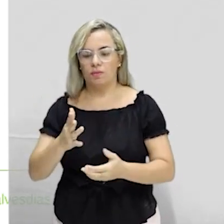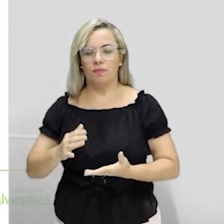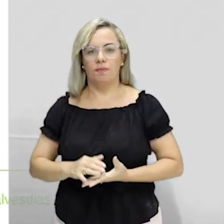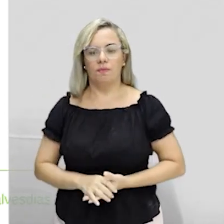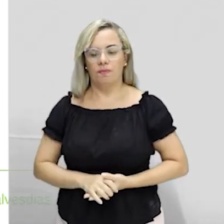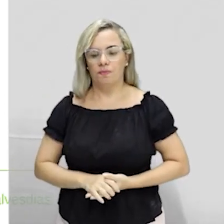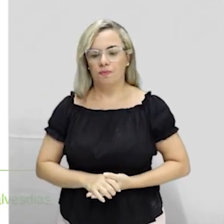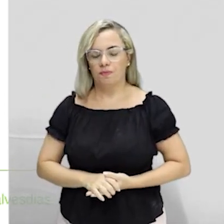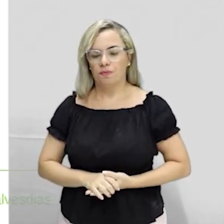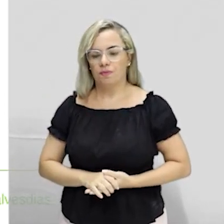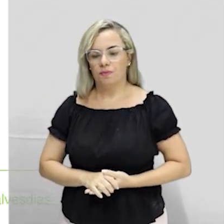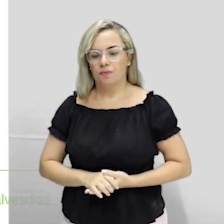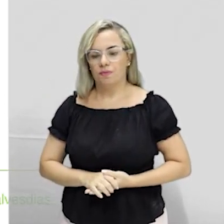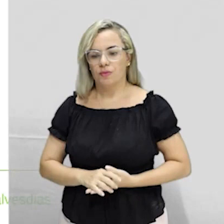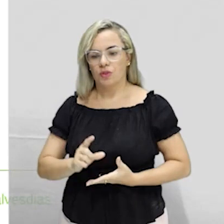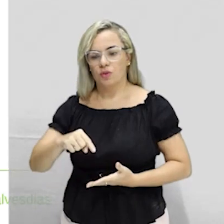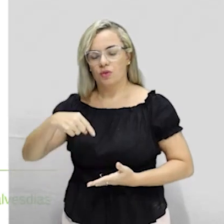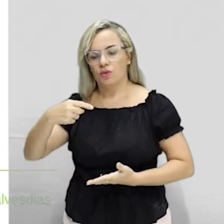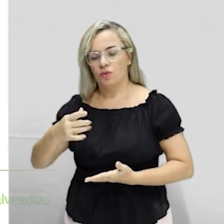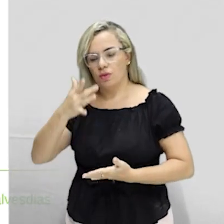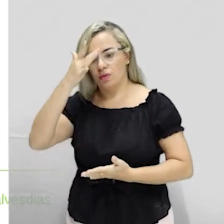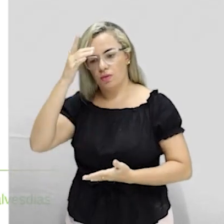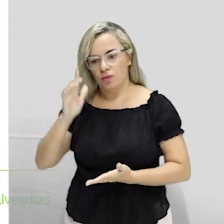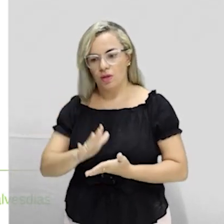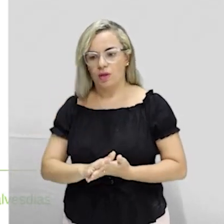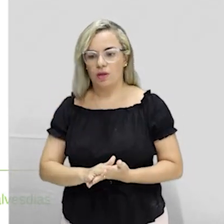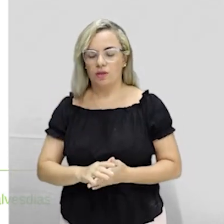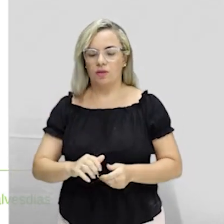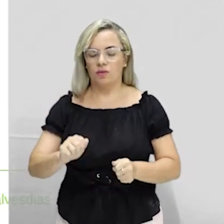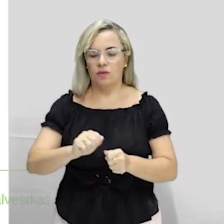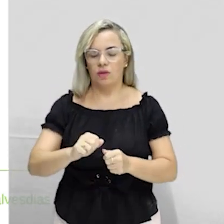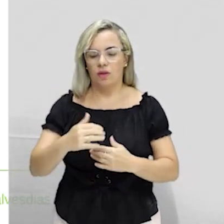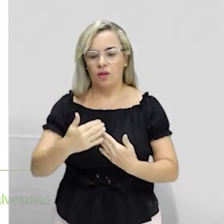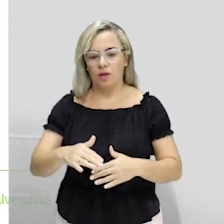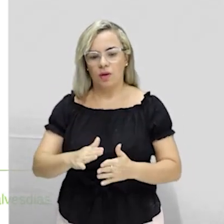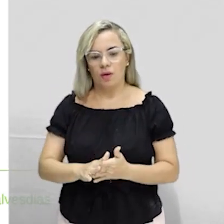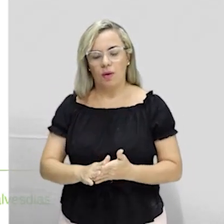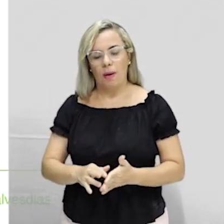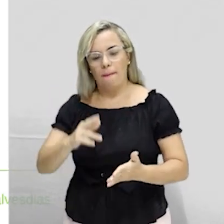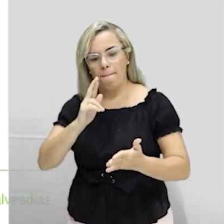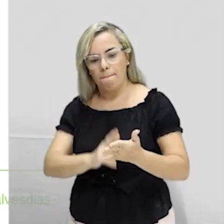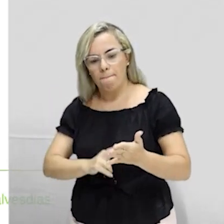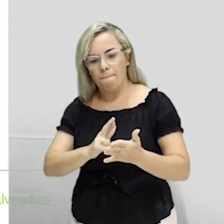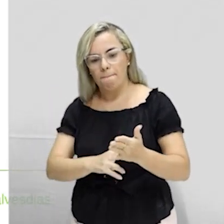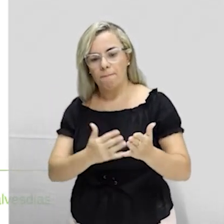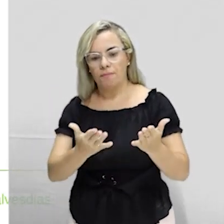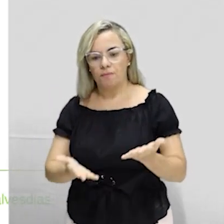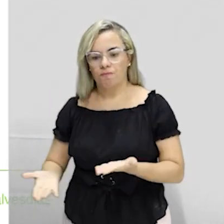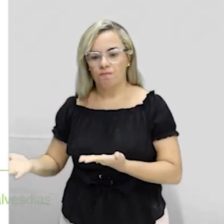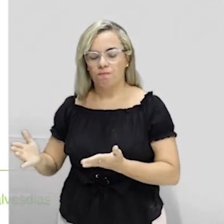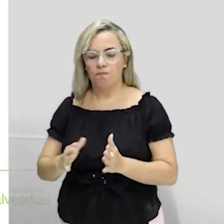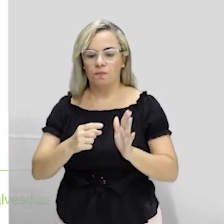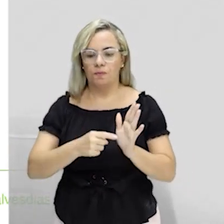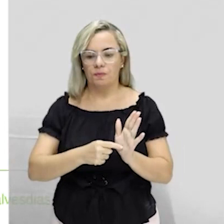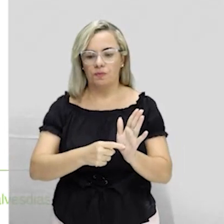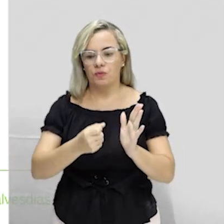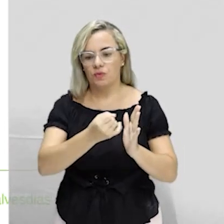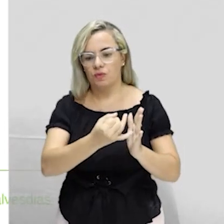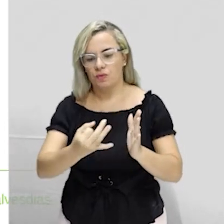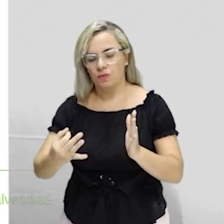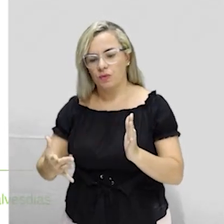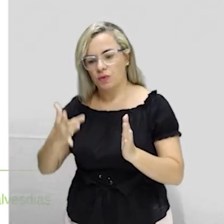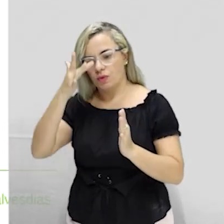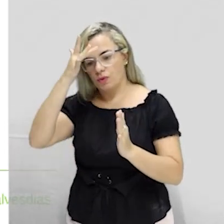vagas. Os demais candidatos foram reprovados. Nessas condições, quantos foram os